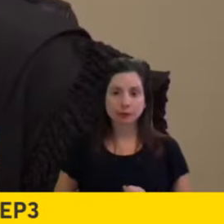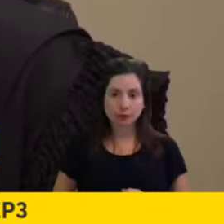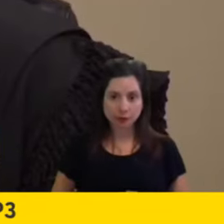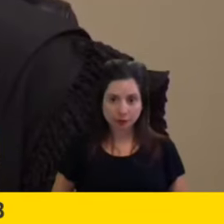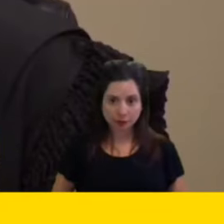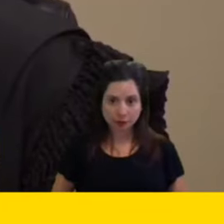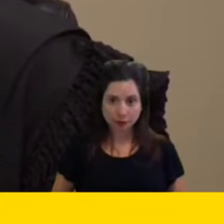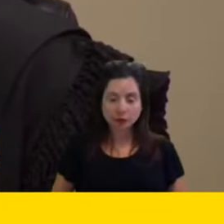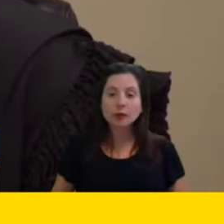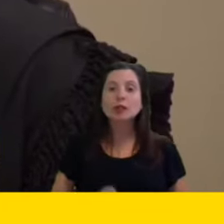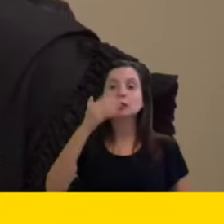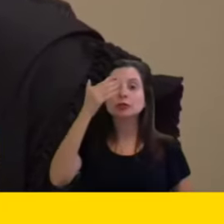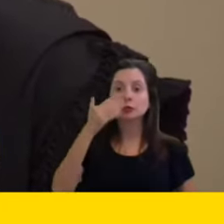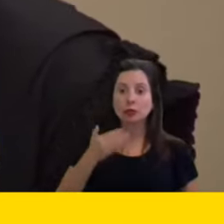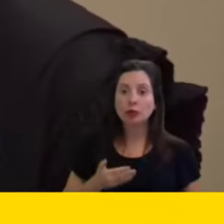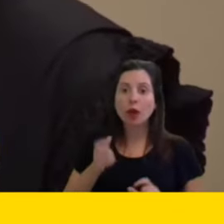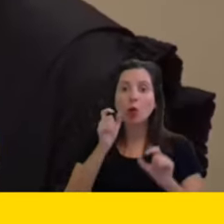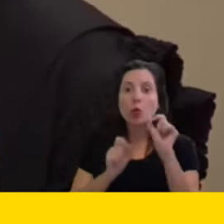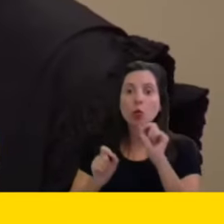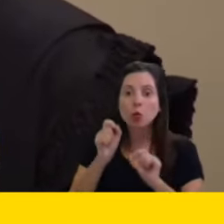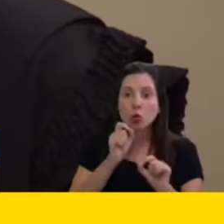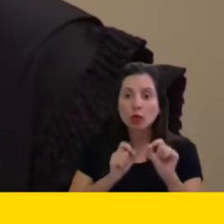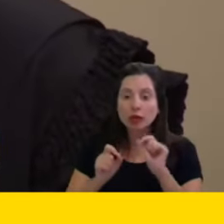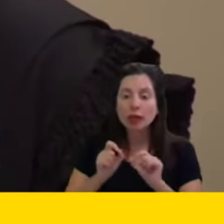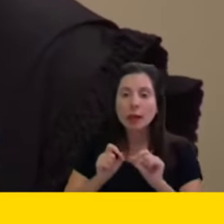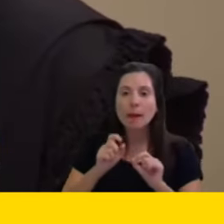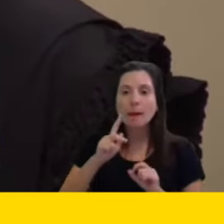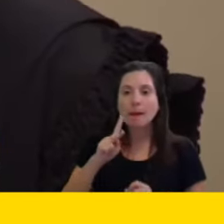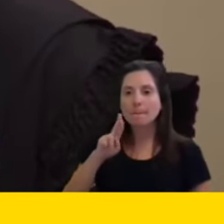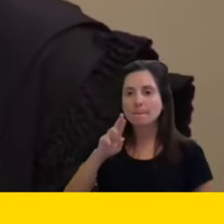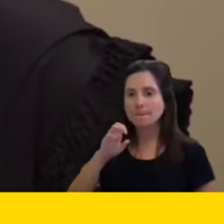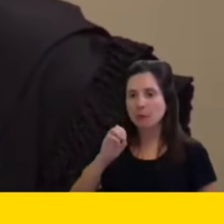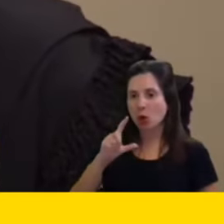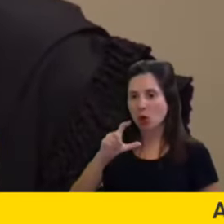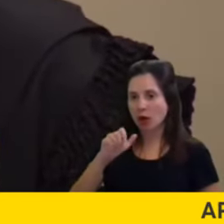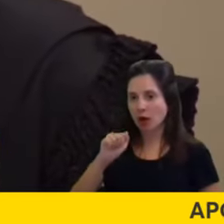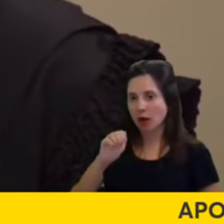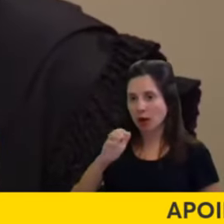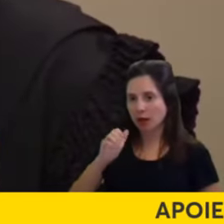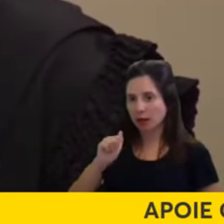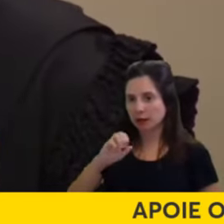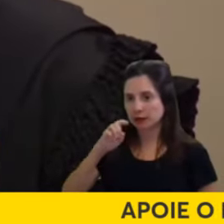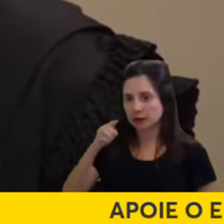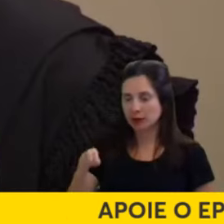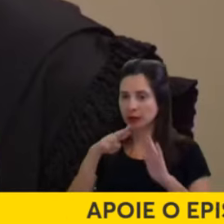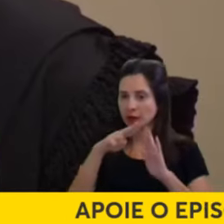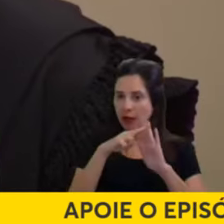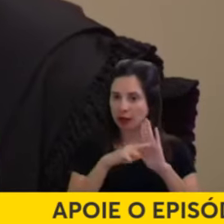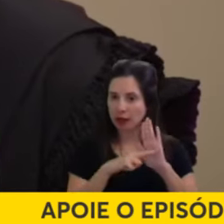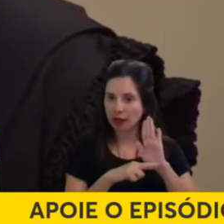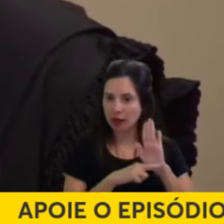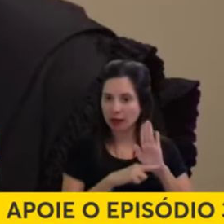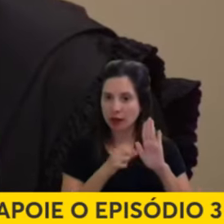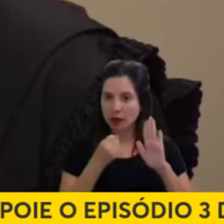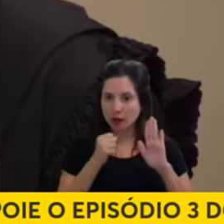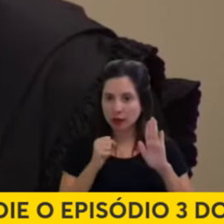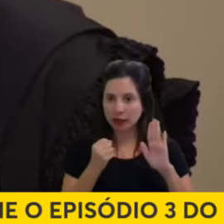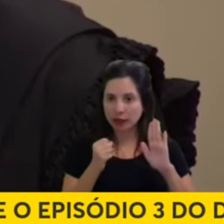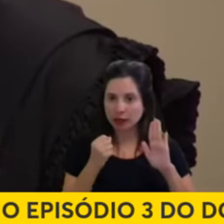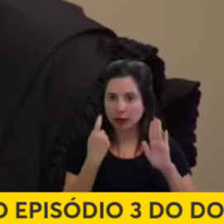a fim de prolatar se evitar a prolação de decisões conflitantes aplicou-se a regra do artigo 96b da Lei